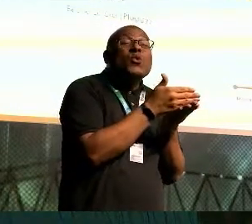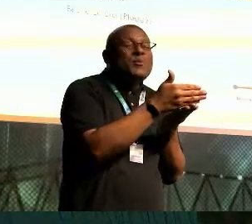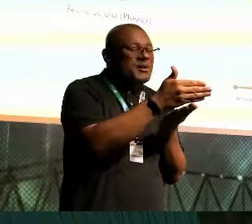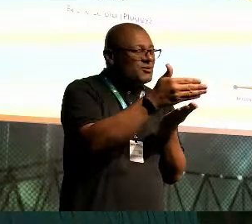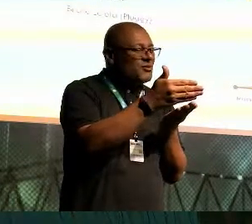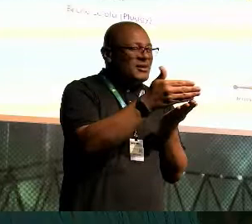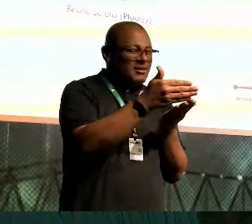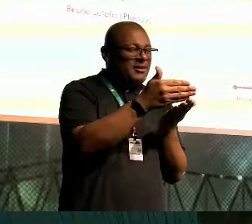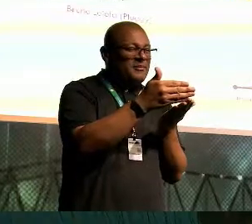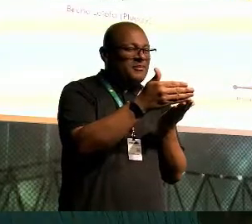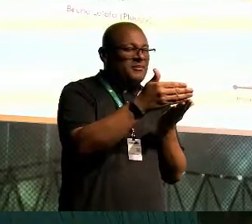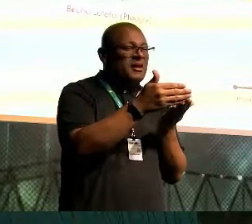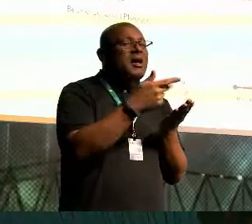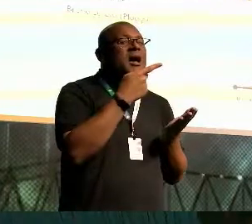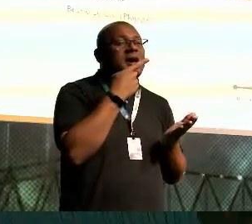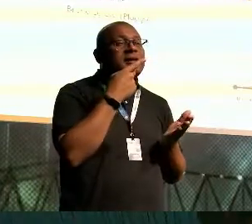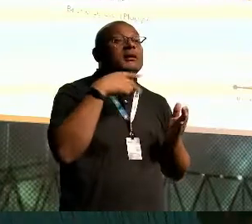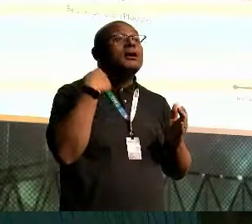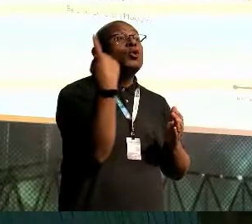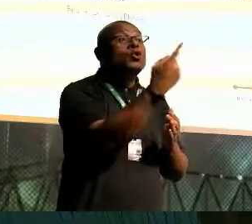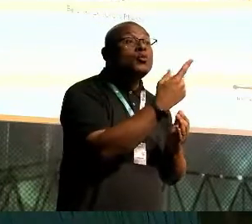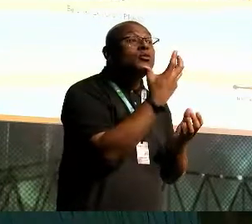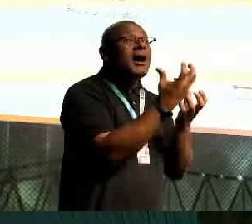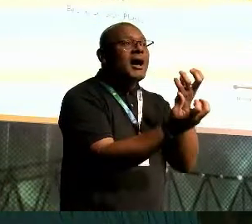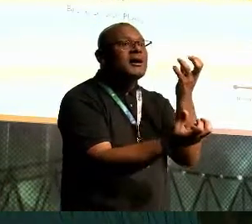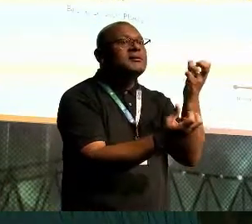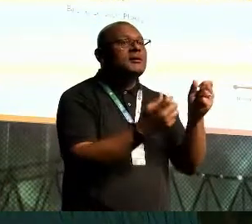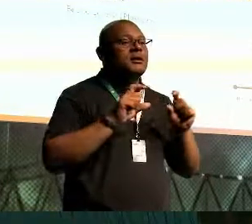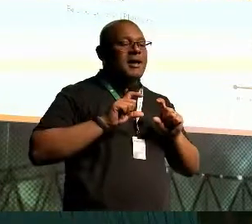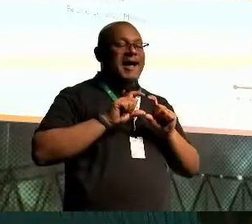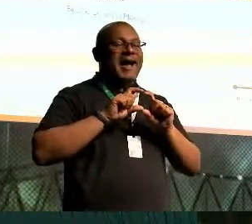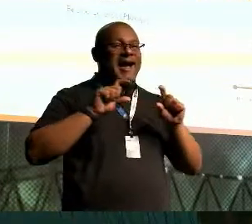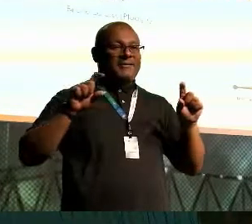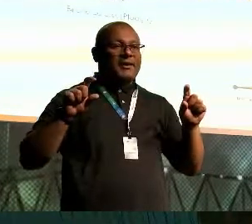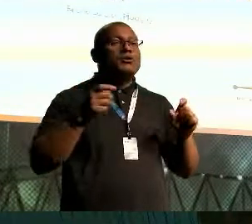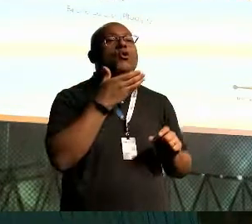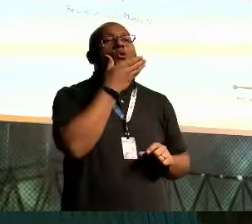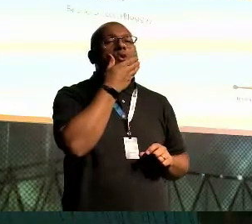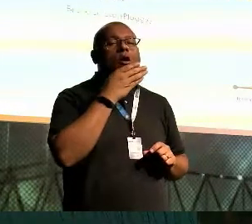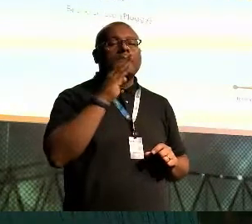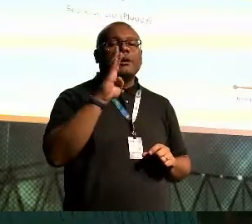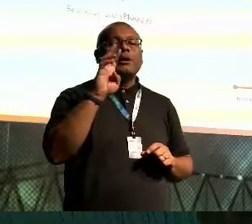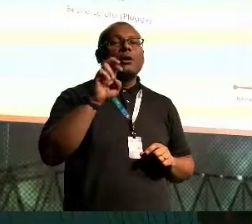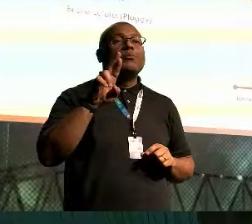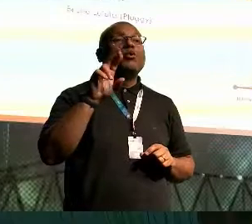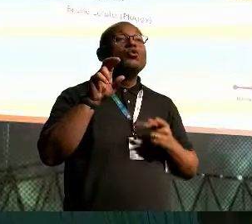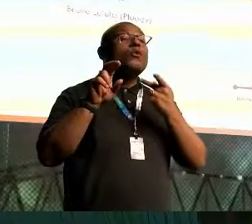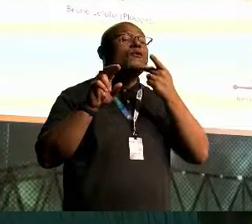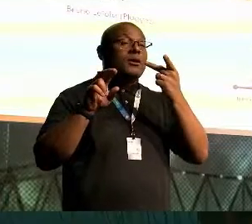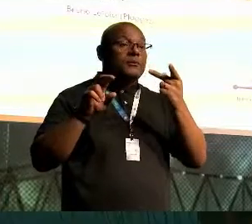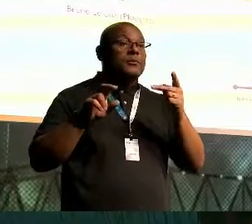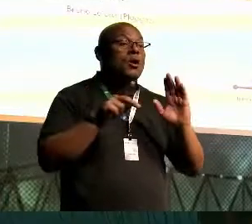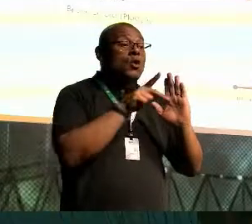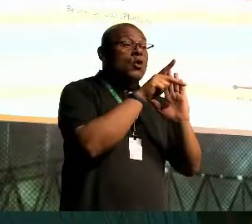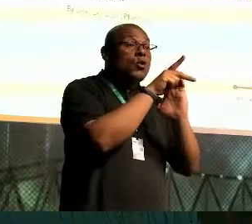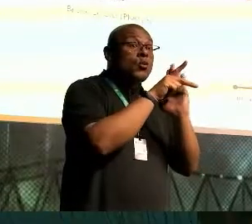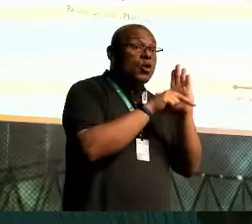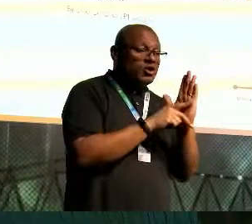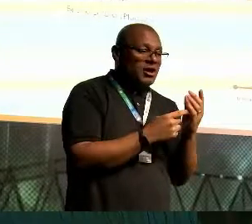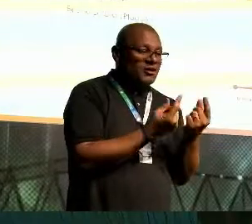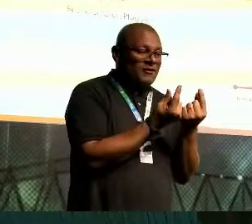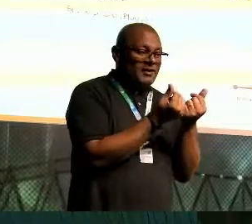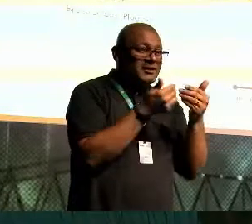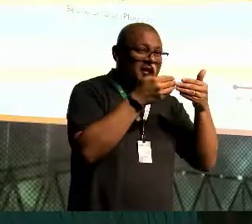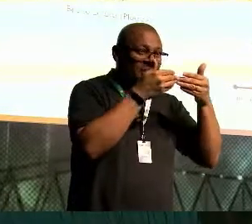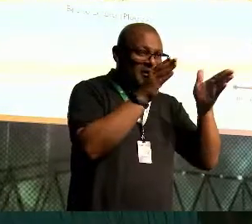nos early adopters, tá? Então, eu vi essa frase, achei bem legal, do Bruno. Embora as soluções do Open Finance sejam projetadas para se tornar uma das